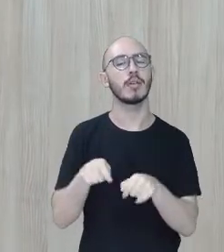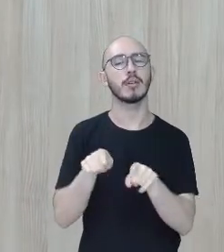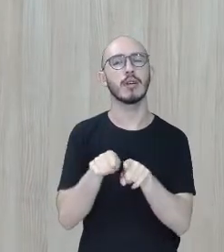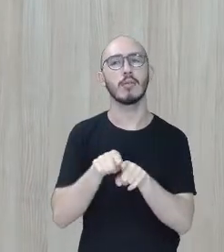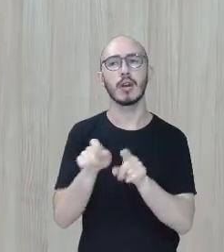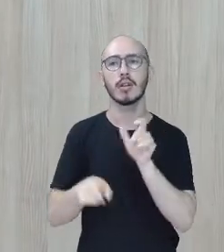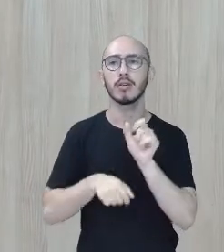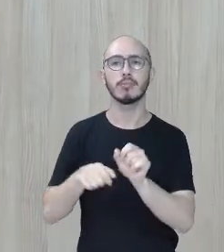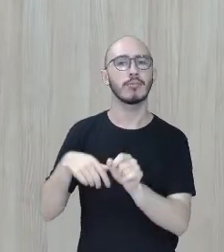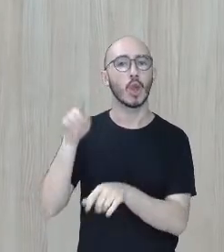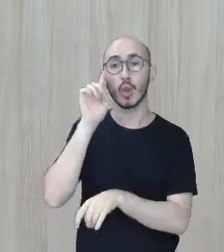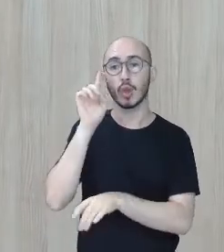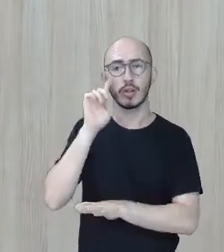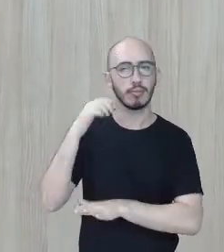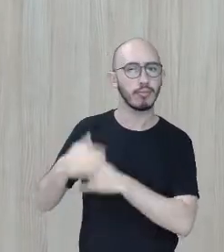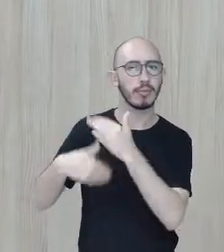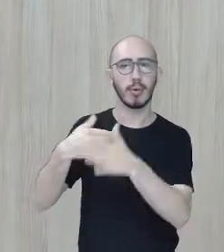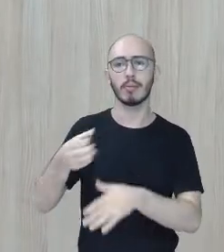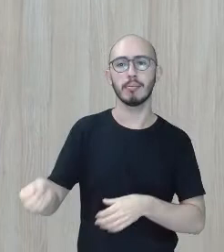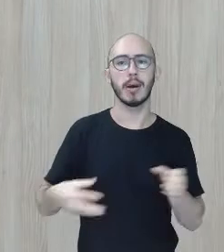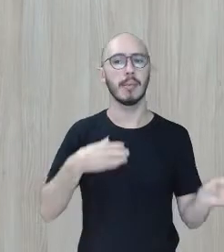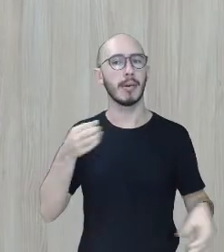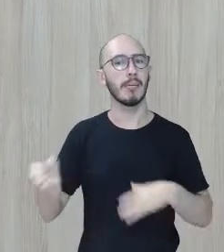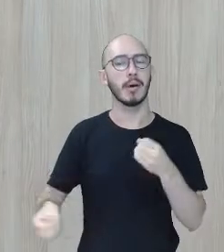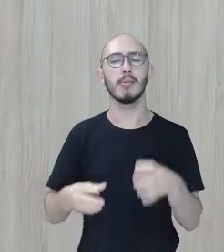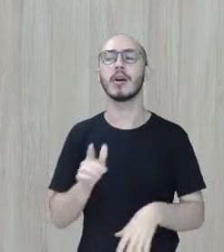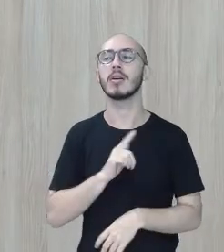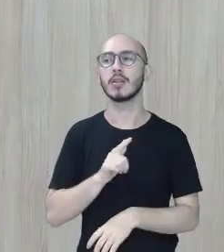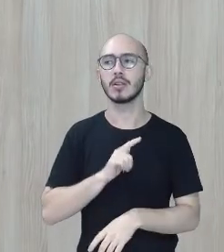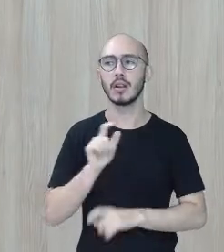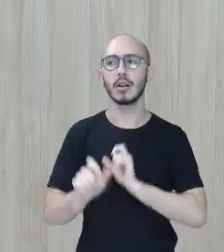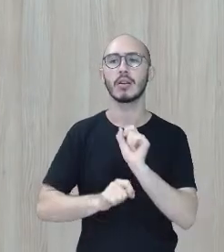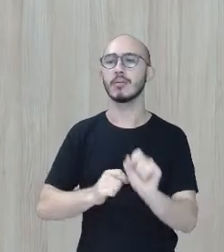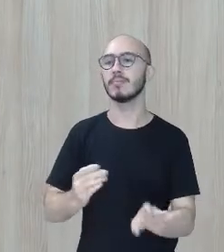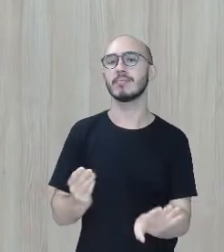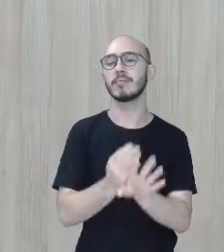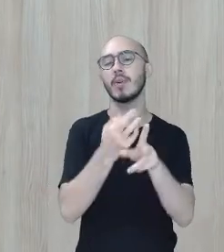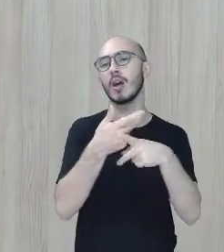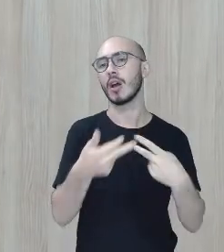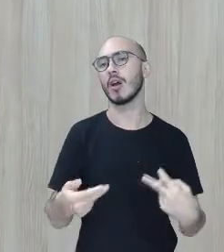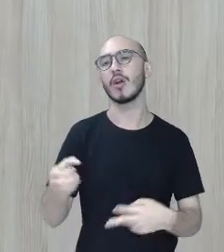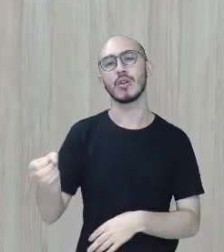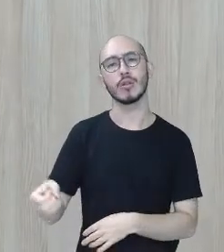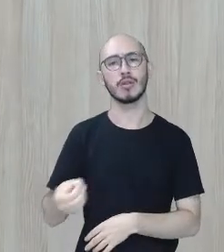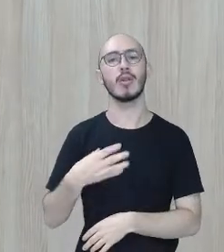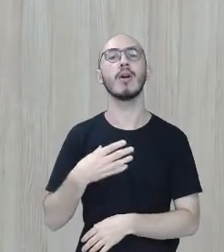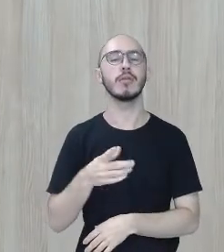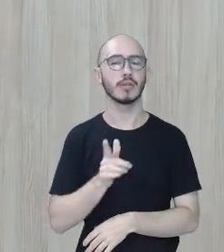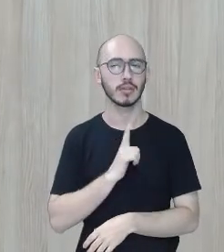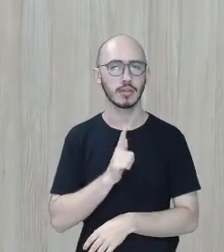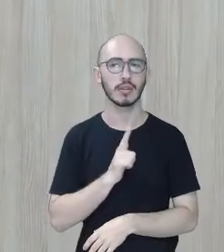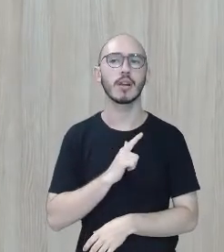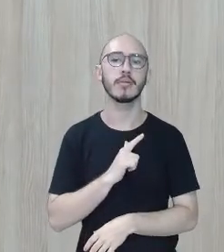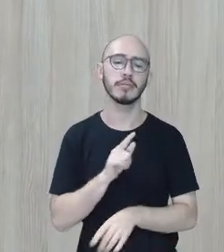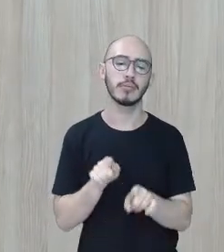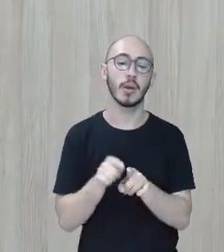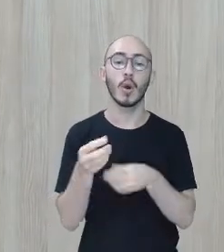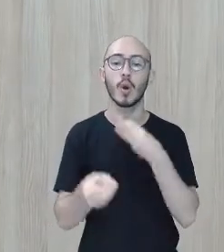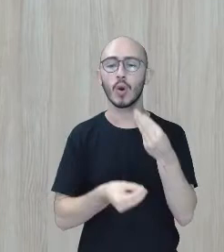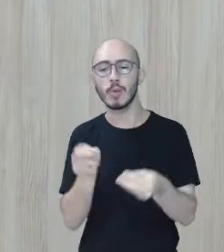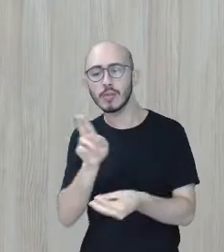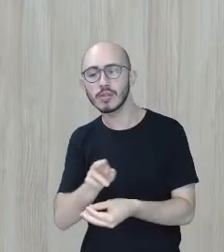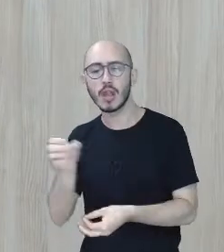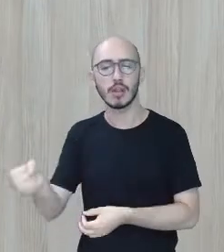dia o progresso vai crescendo e vão descobrindo novos objetos, novas formas de